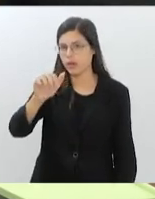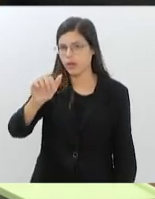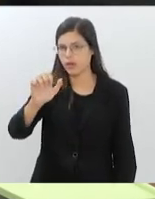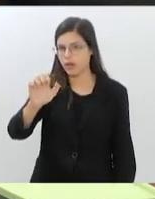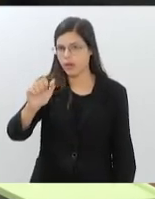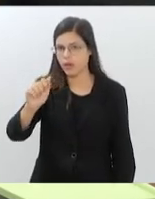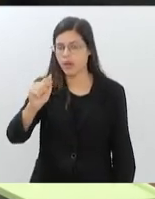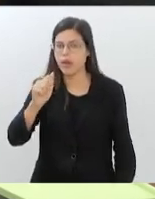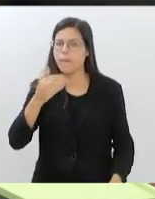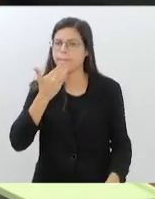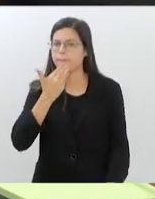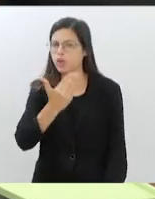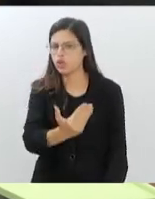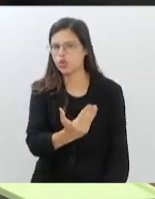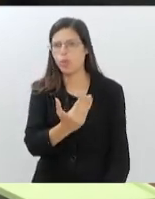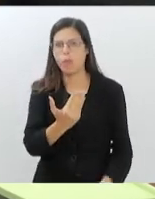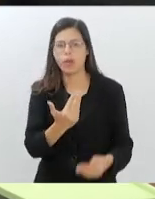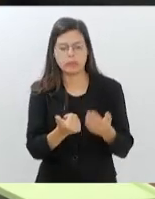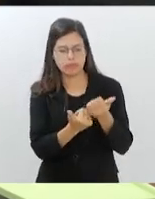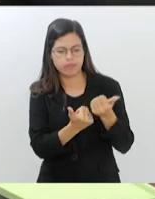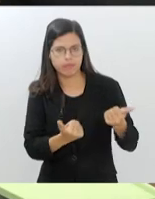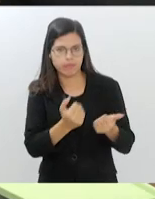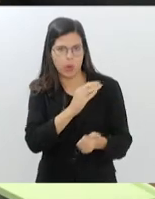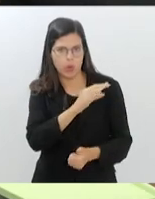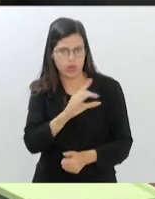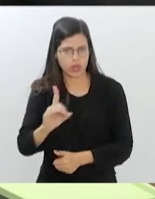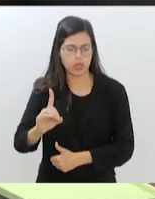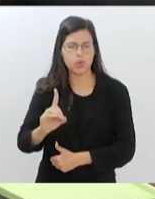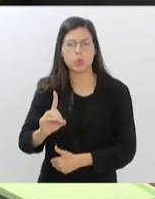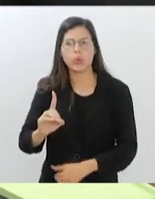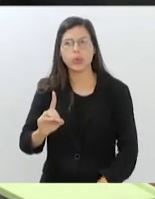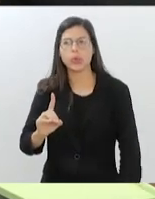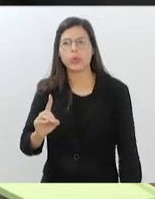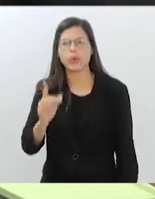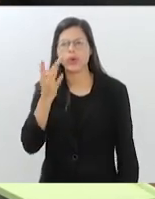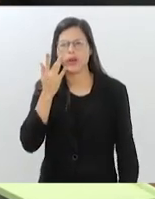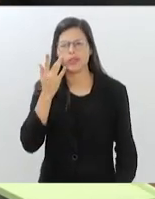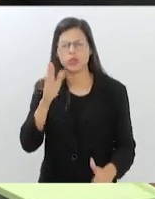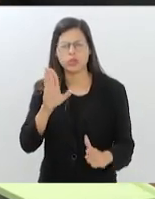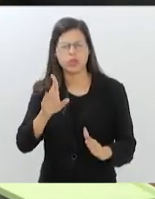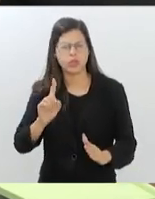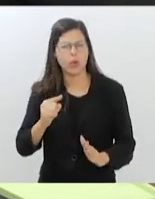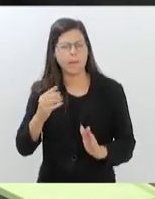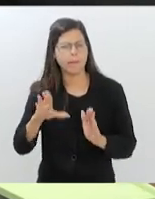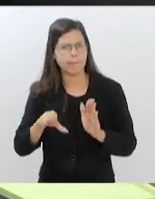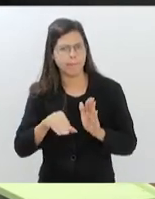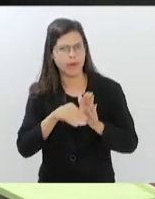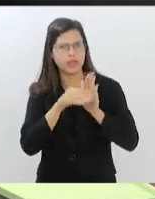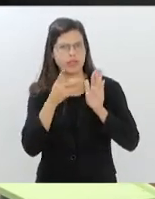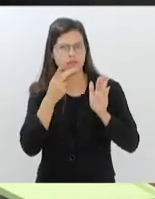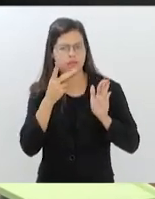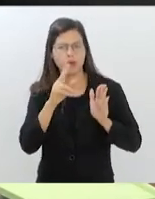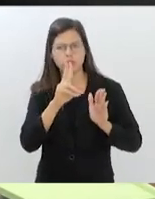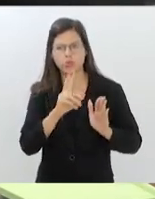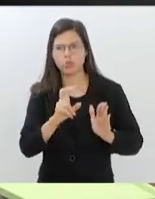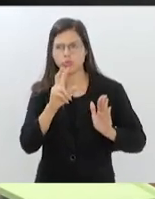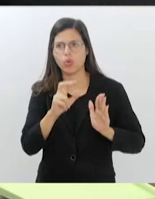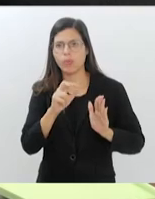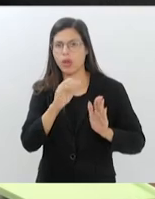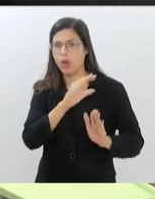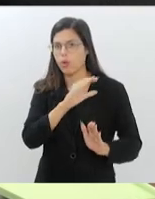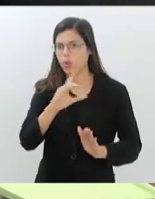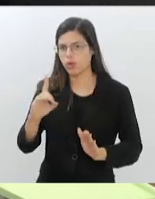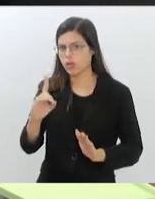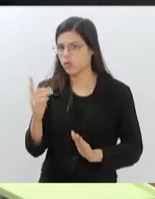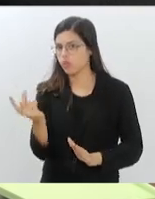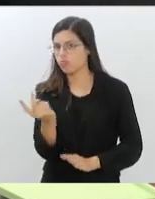co coordenador e a gente eu acho que uma das emendas é exatamente isso fala que a coordenação é dos dois do